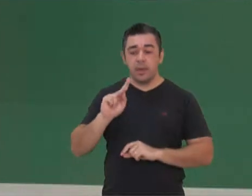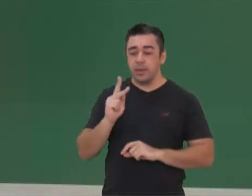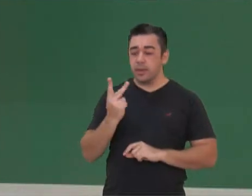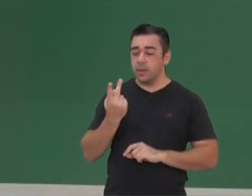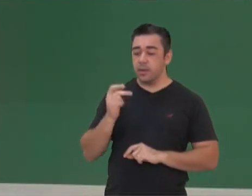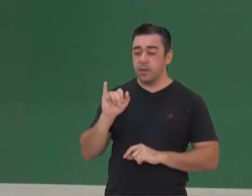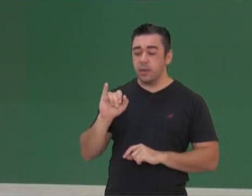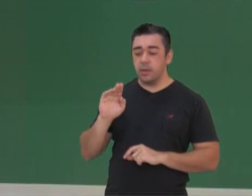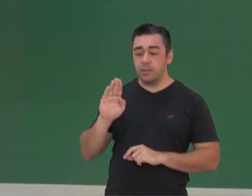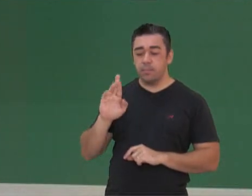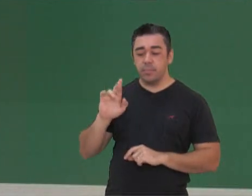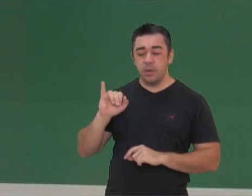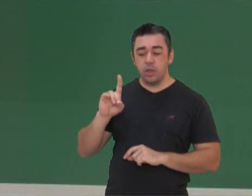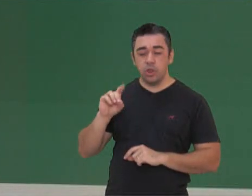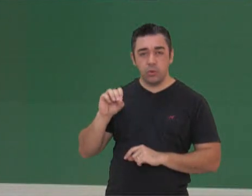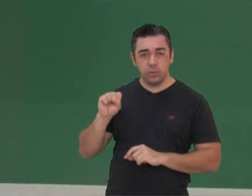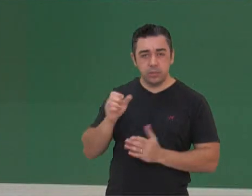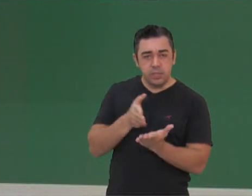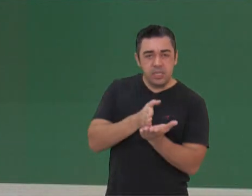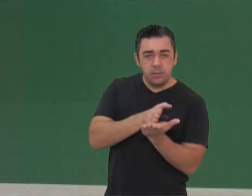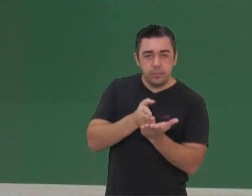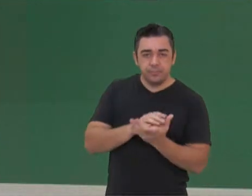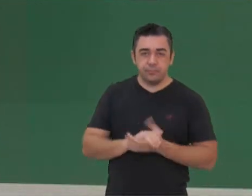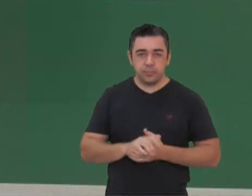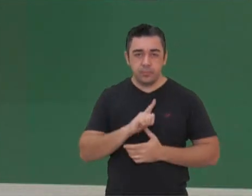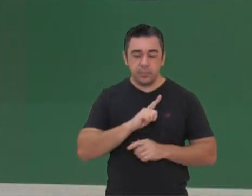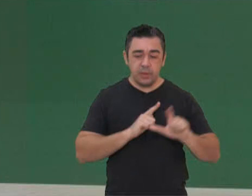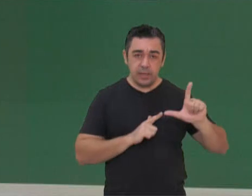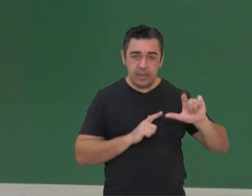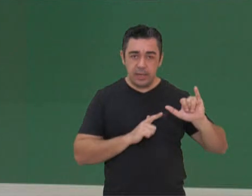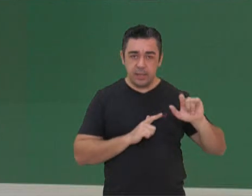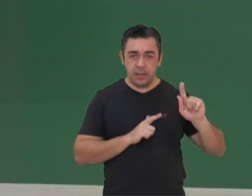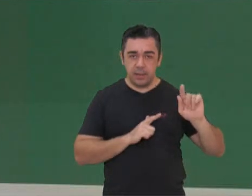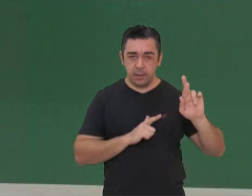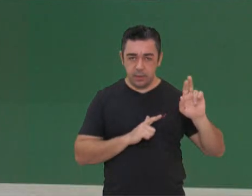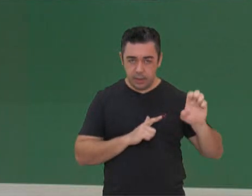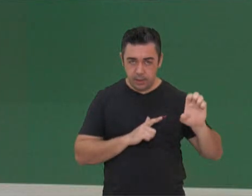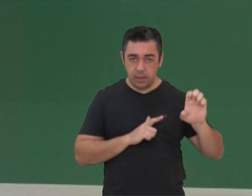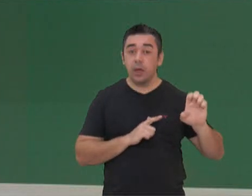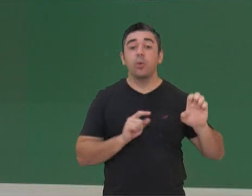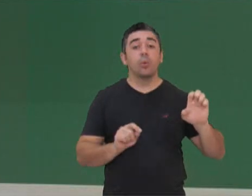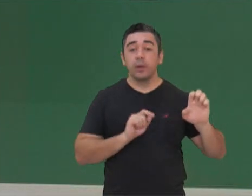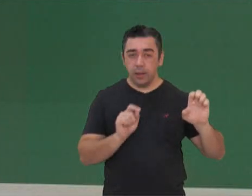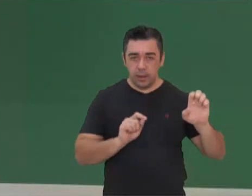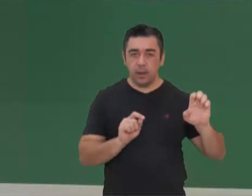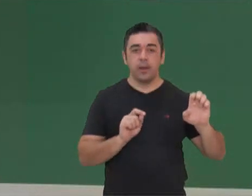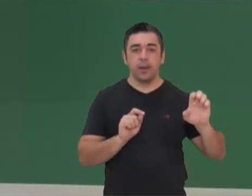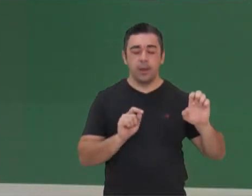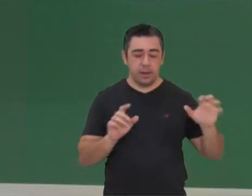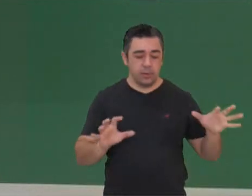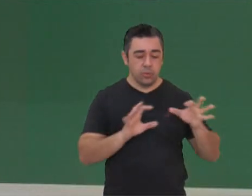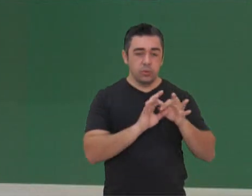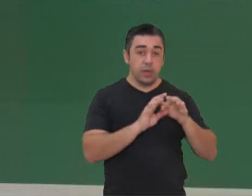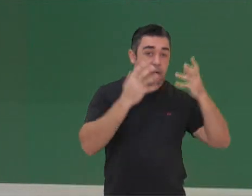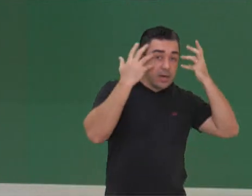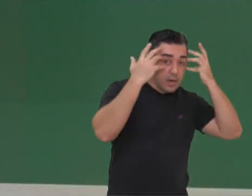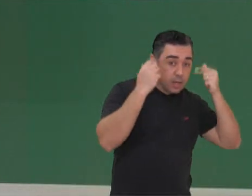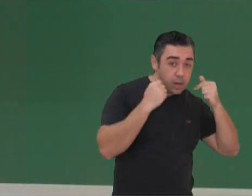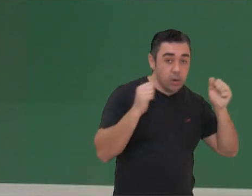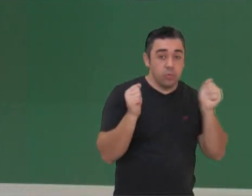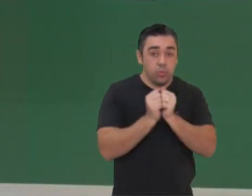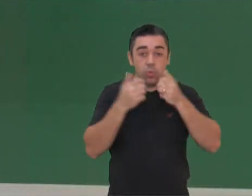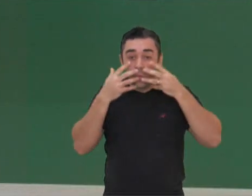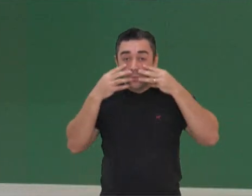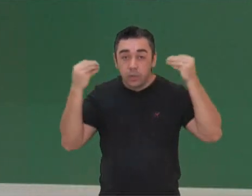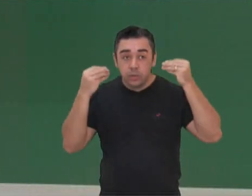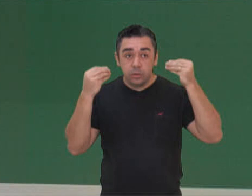Aqui vocês estão vendo 2 exemplos. O ligre e a mula. O ligre é do cruzamento do leão com uma tigresa. Nasce